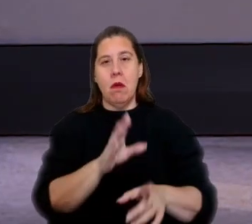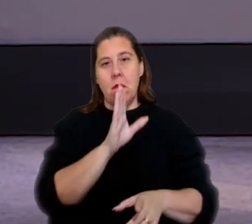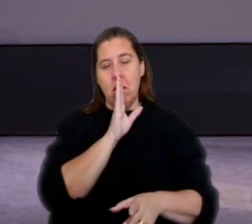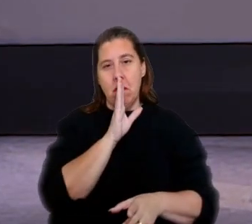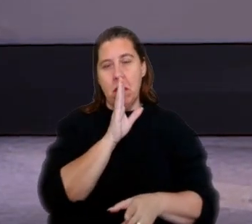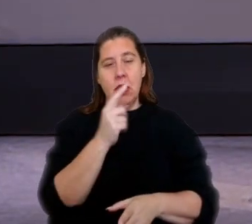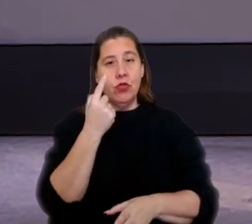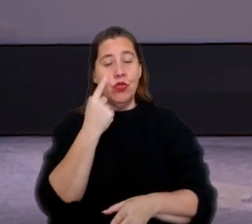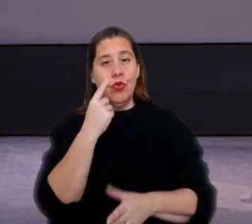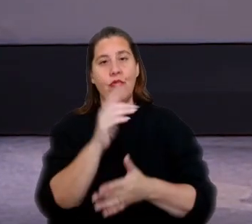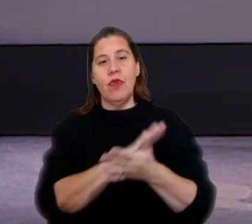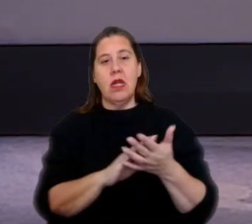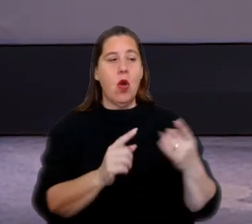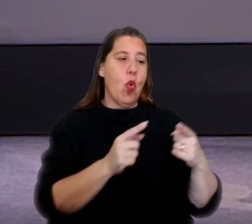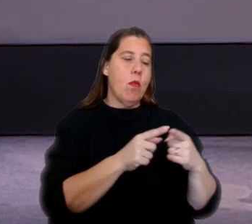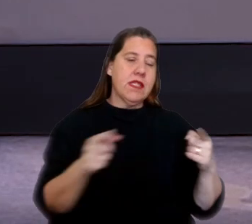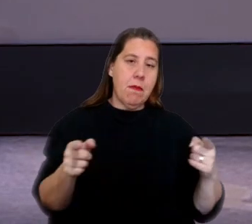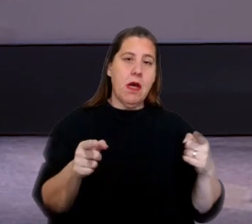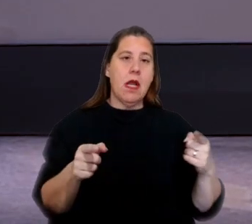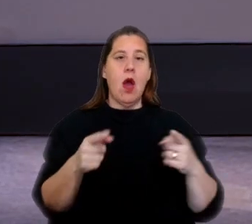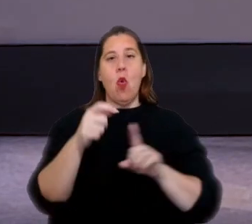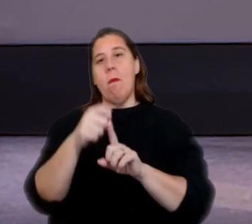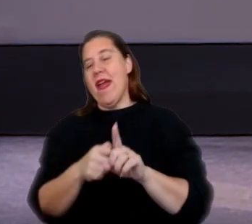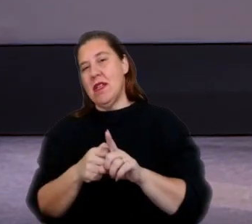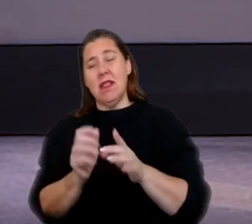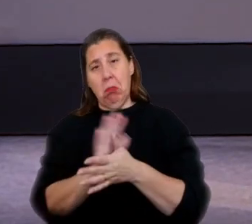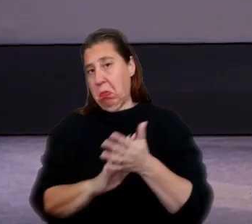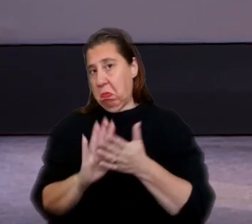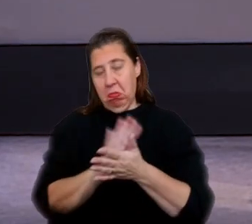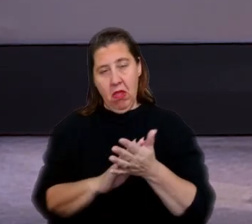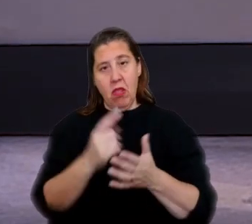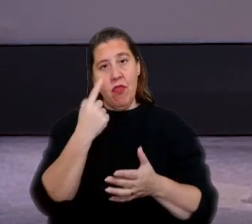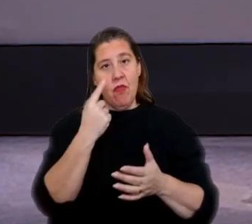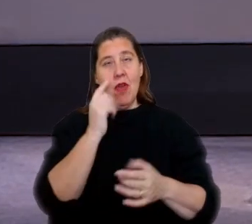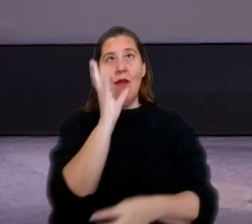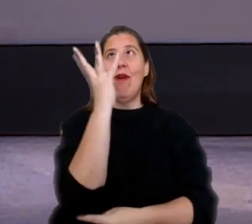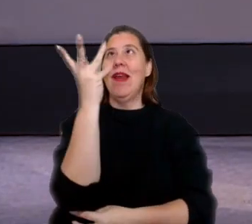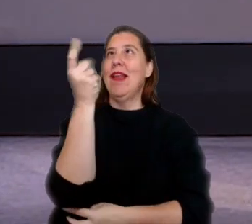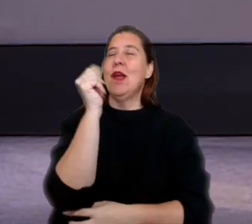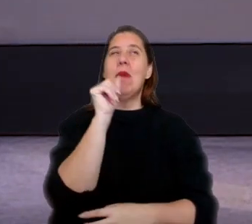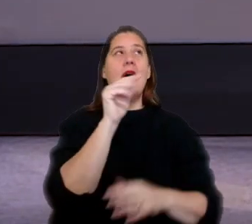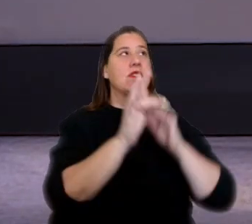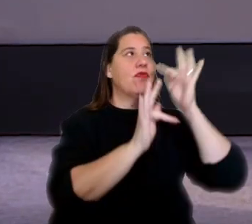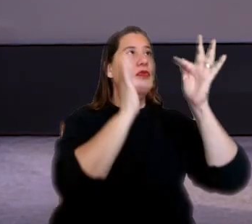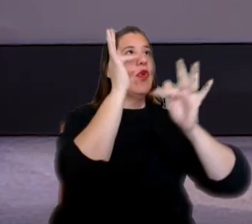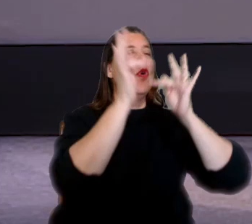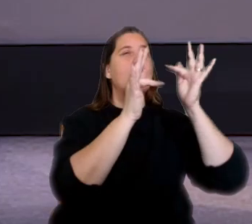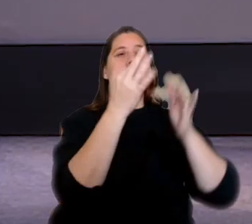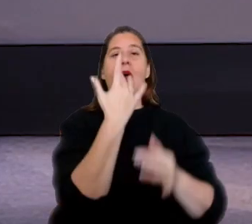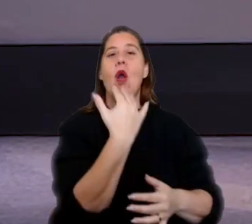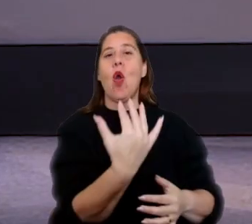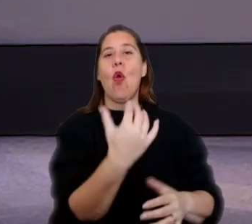esse silêncio. A gente não vê cartelas mostrando, uma semana depois, um mês depois, que seja. A gente vê as estações mudando, as